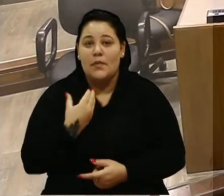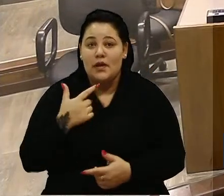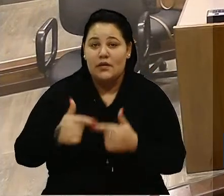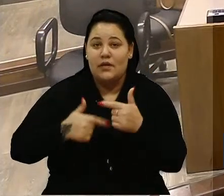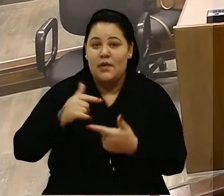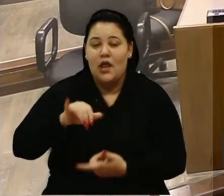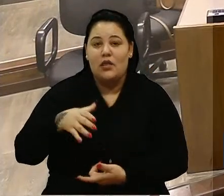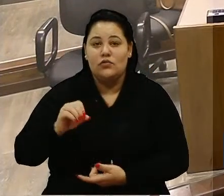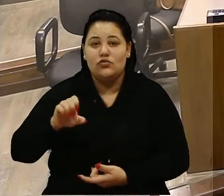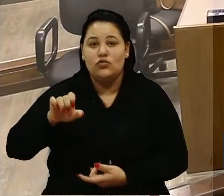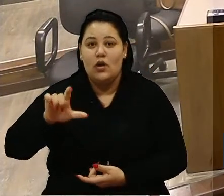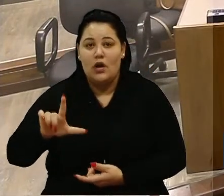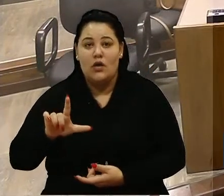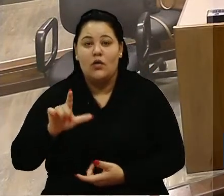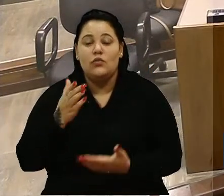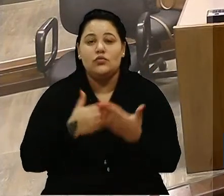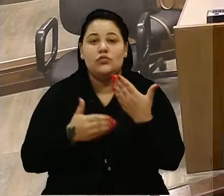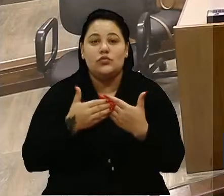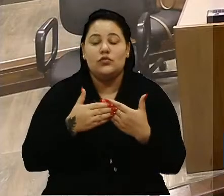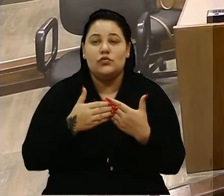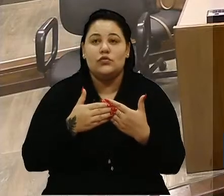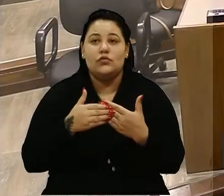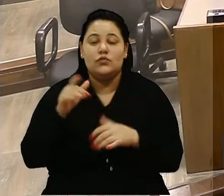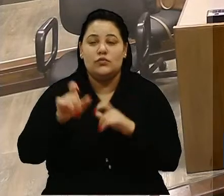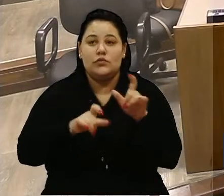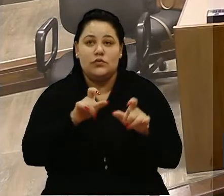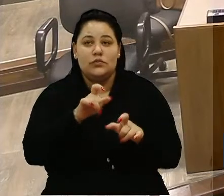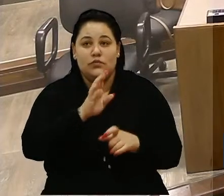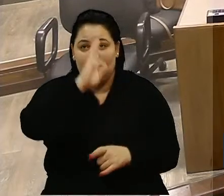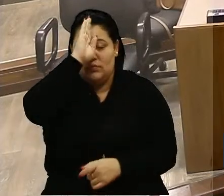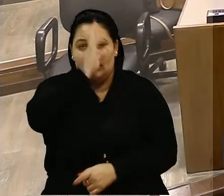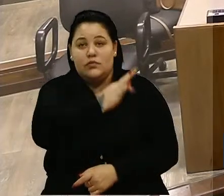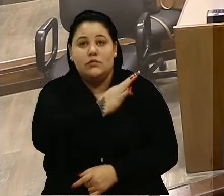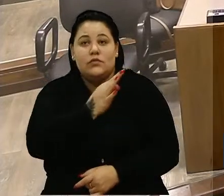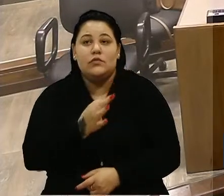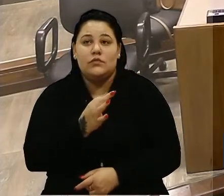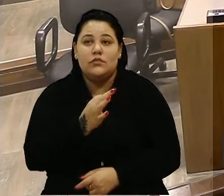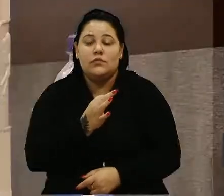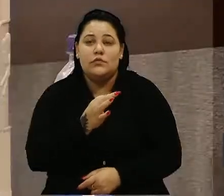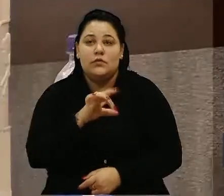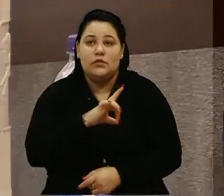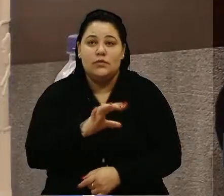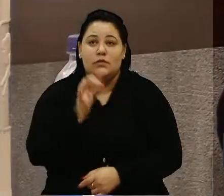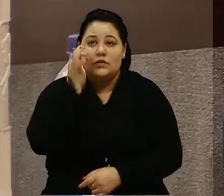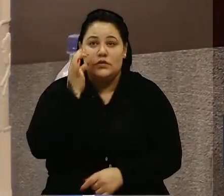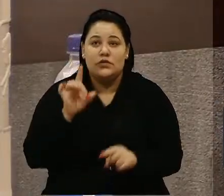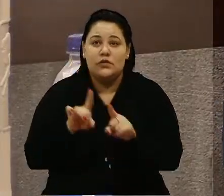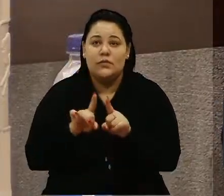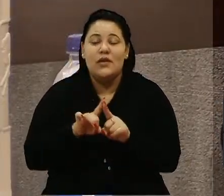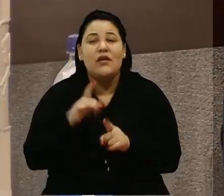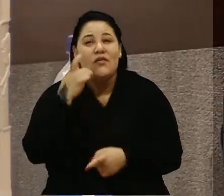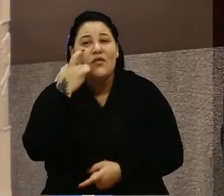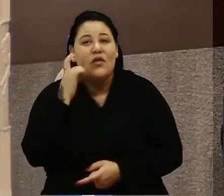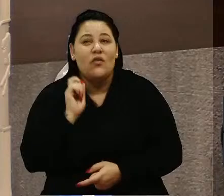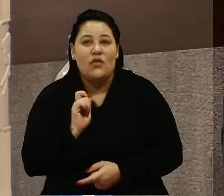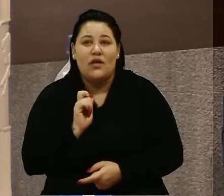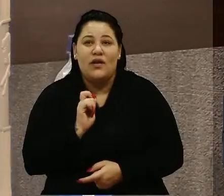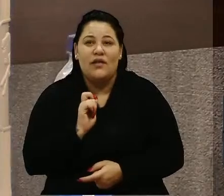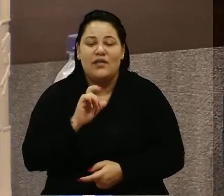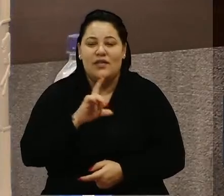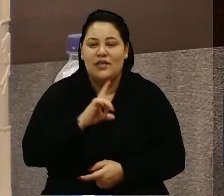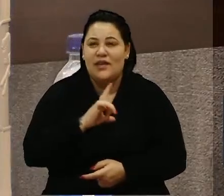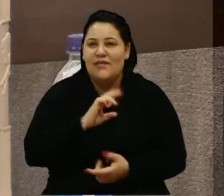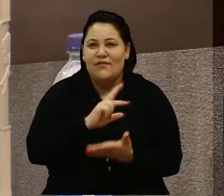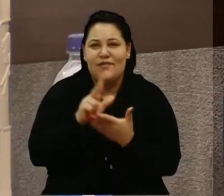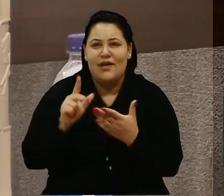Joel, todos os bombeiros voluntários, já estive lá presente na sede deles, e eu vejo que é uma disputa de